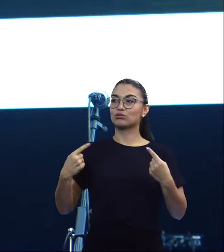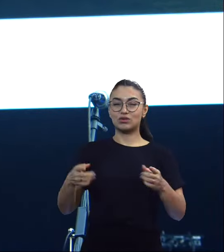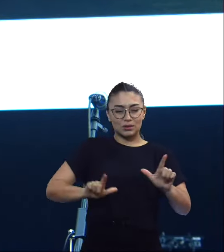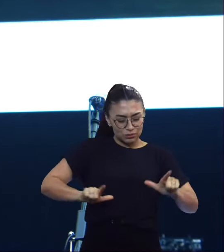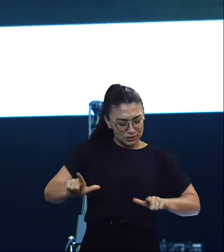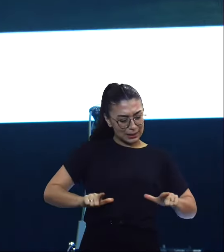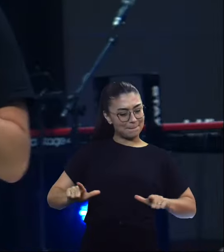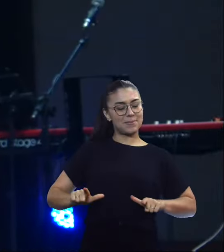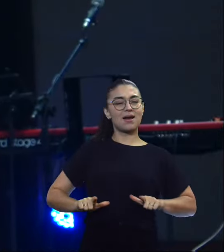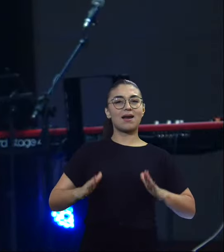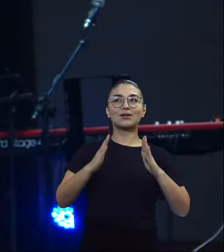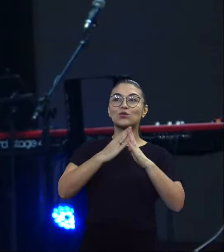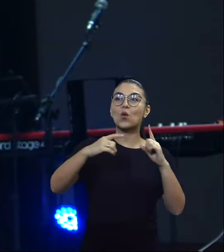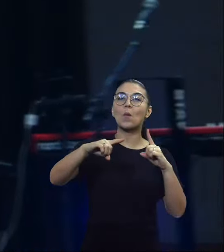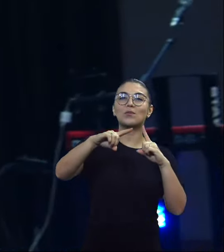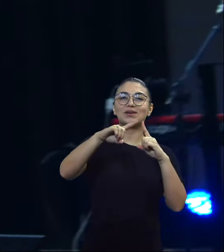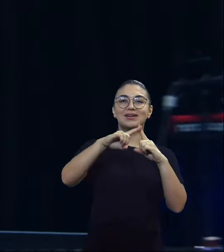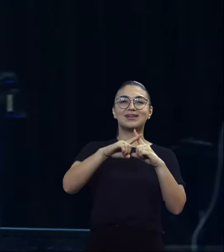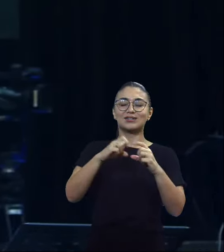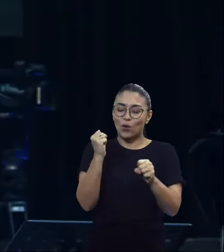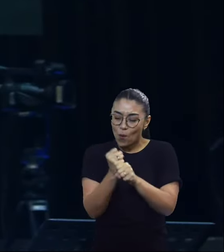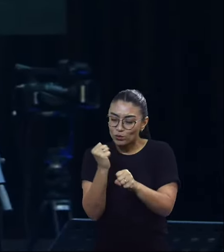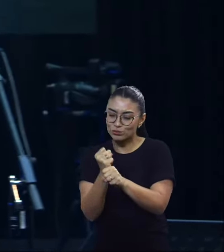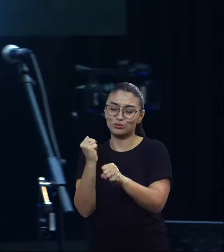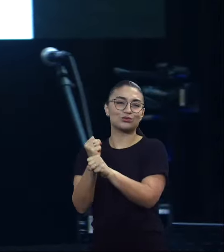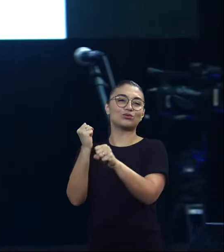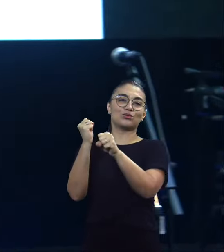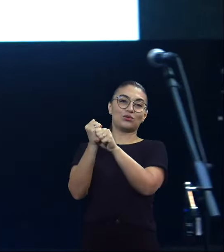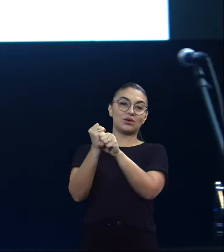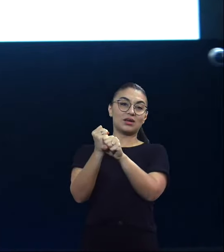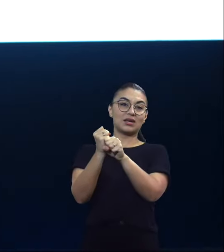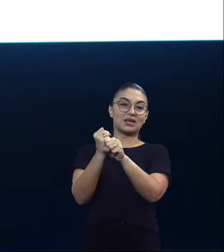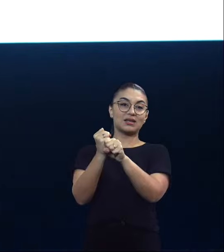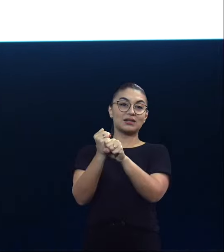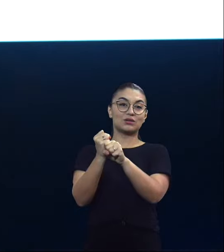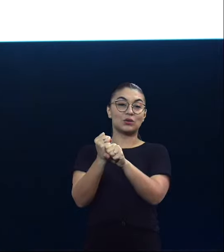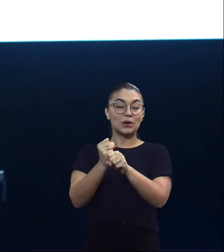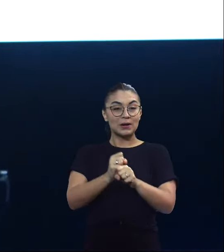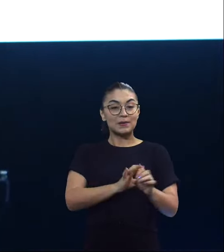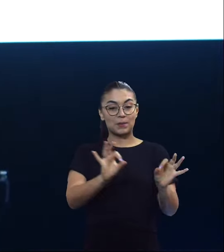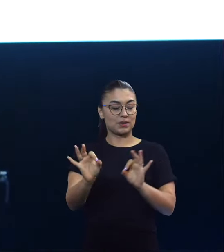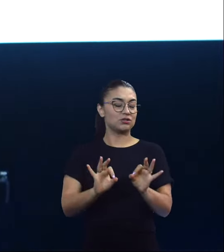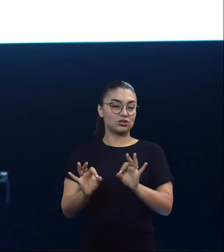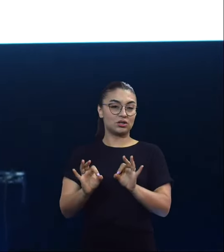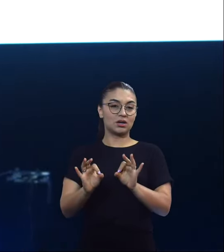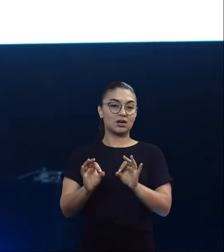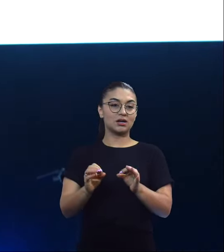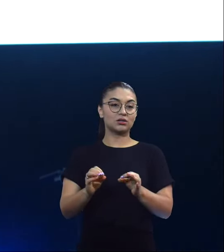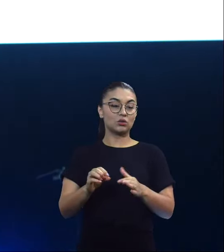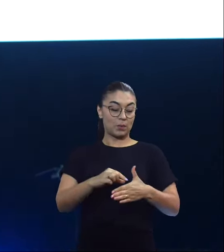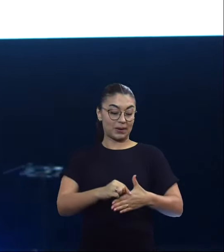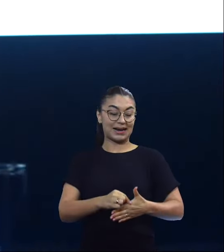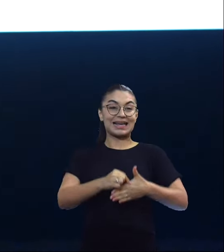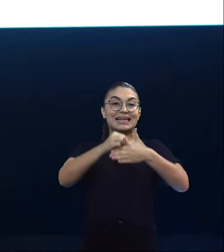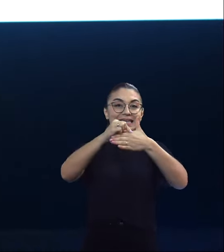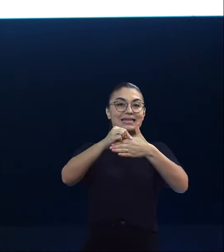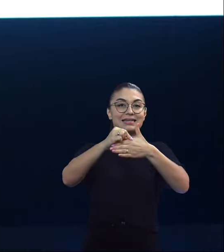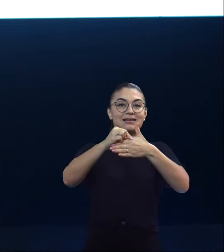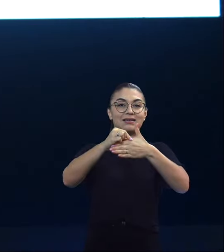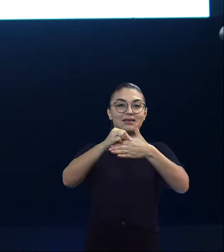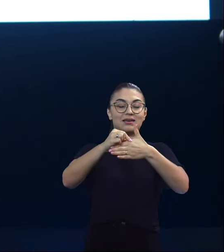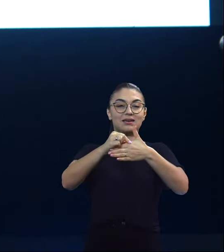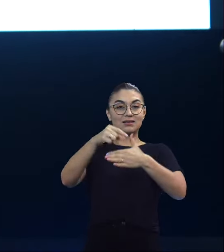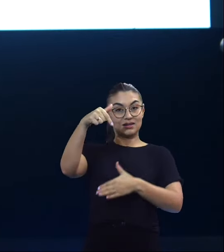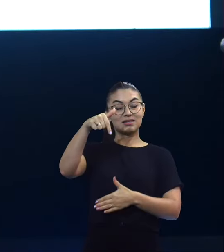como juventude, tentando levantar e formar mais líderes. E hoje eu quero ser grato por isso também, porque cada vez temos levantado